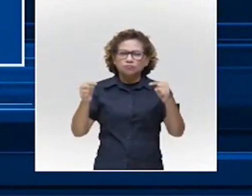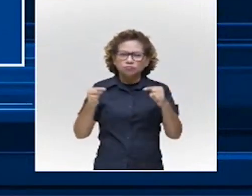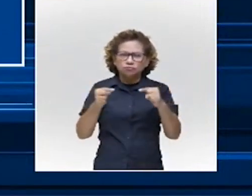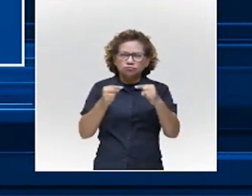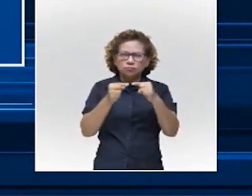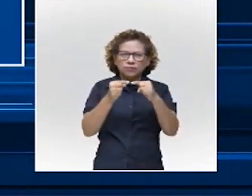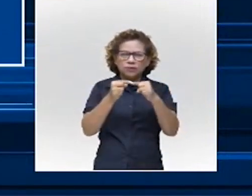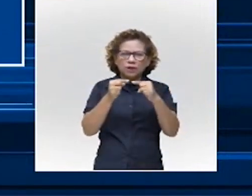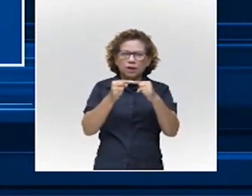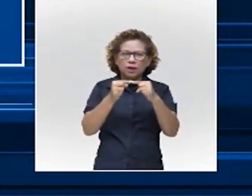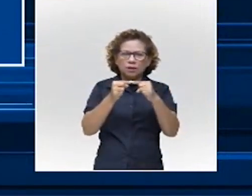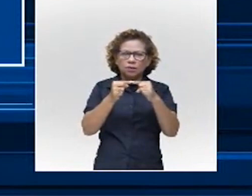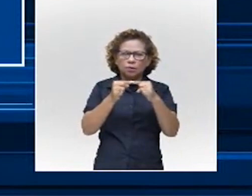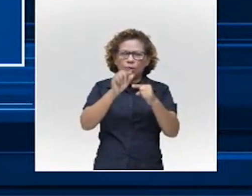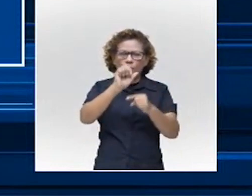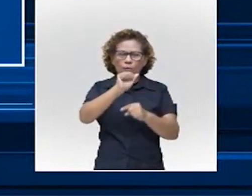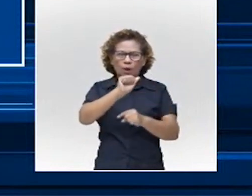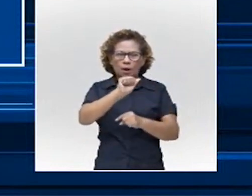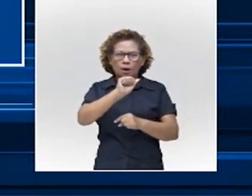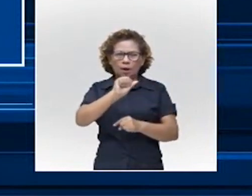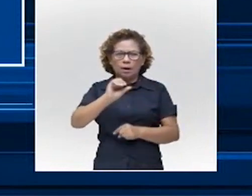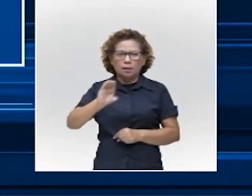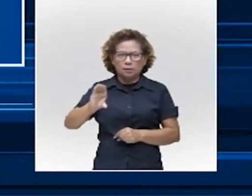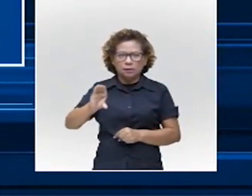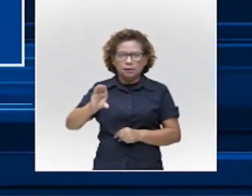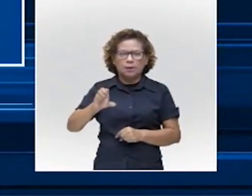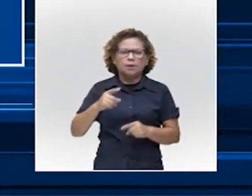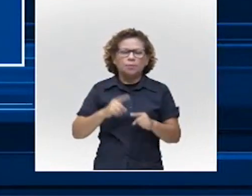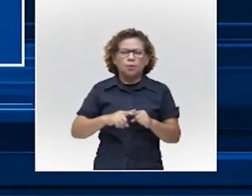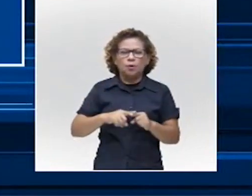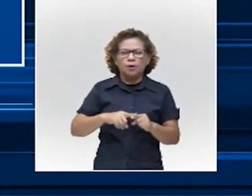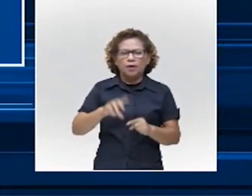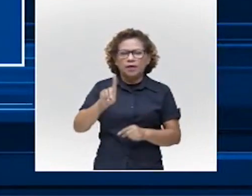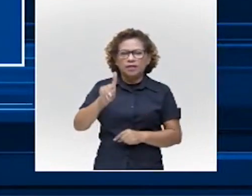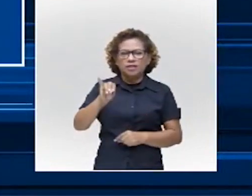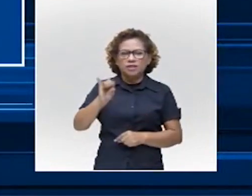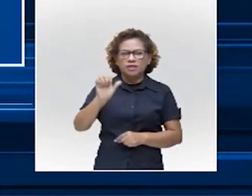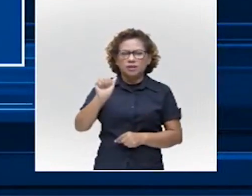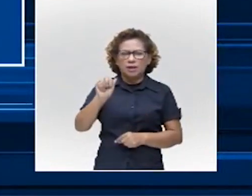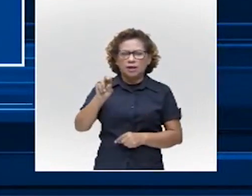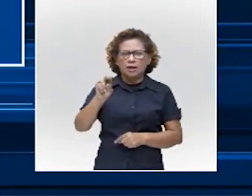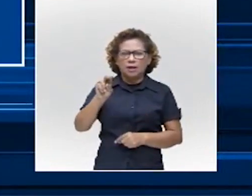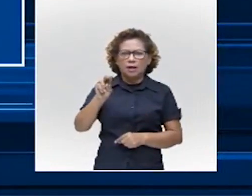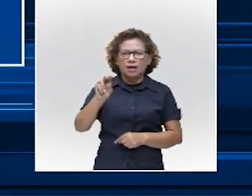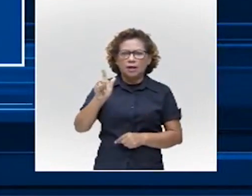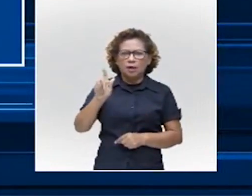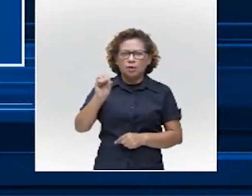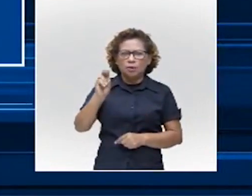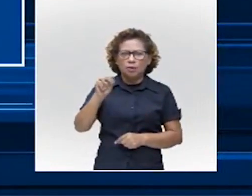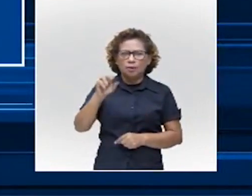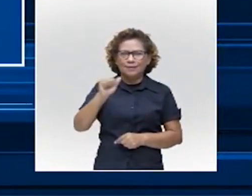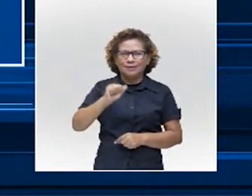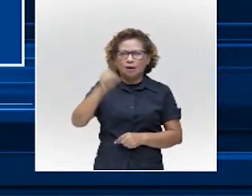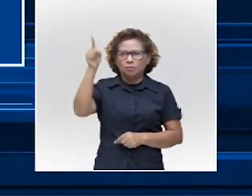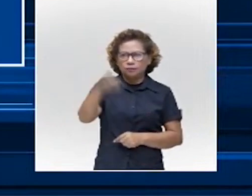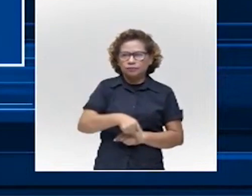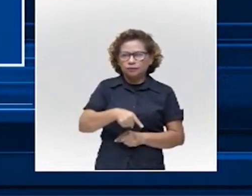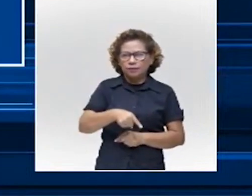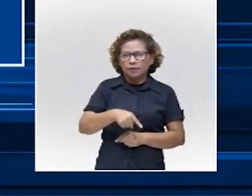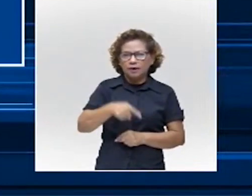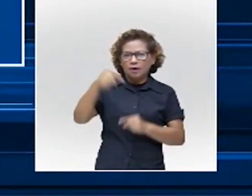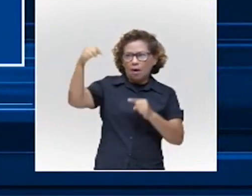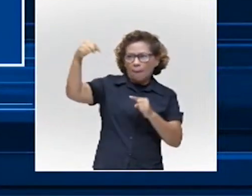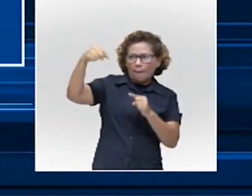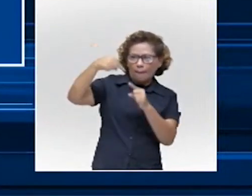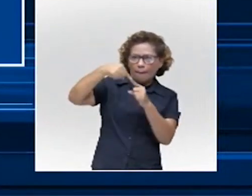C. Até porque, gente, a diagonal é justamente o segmento de reta que liga dois vértices